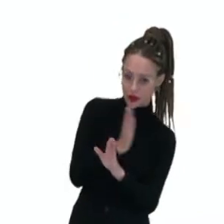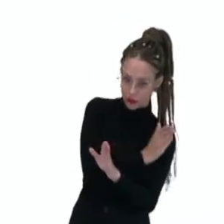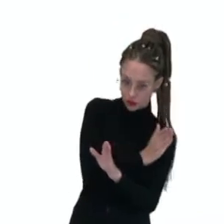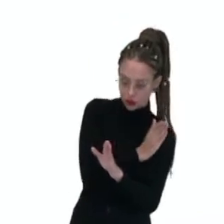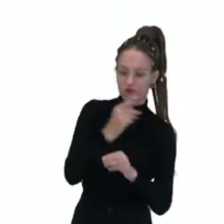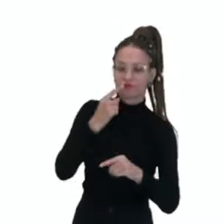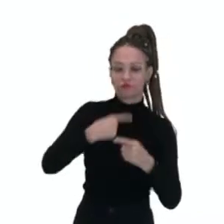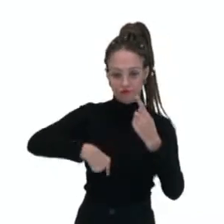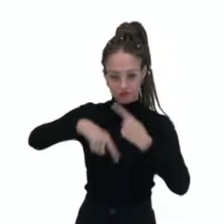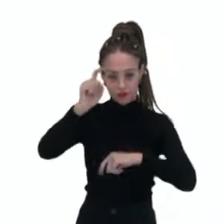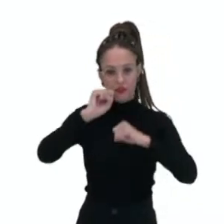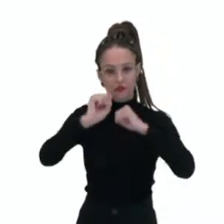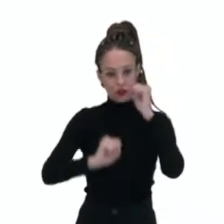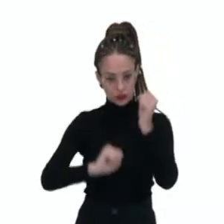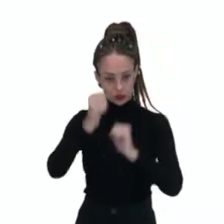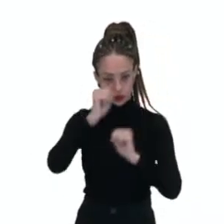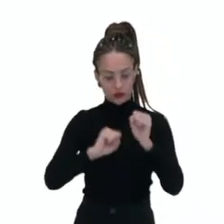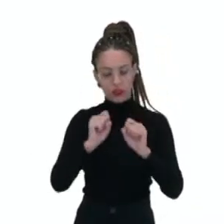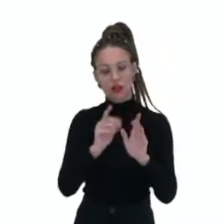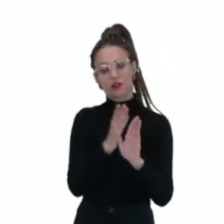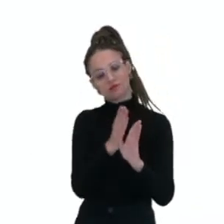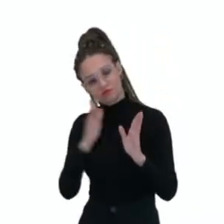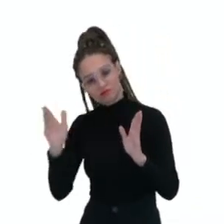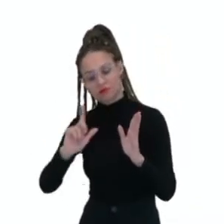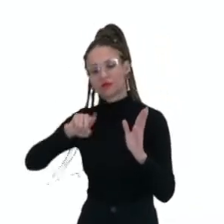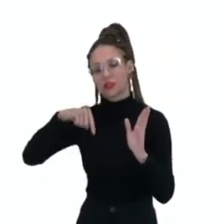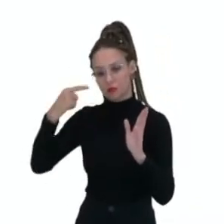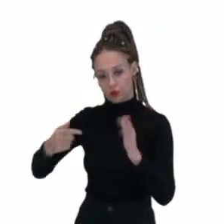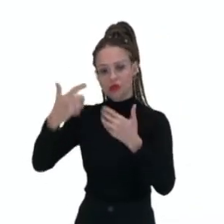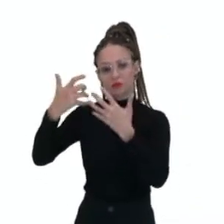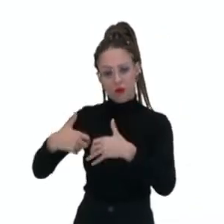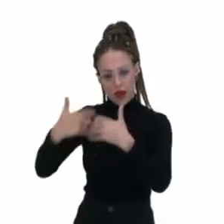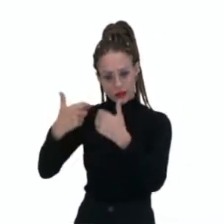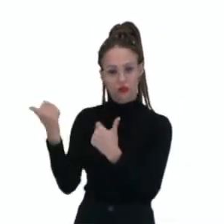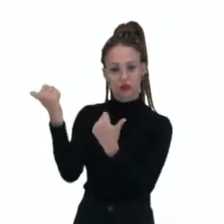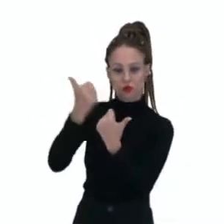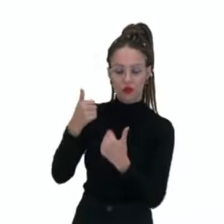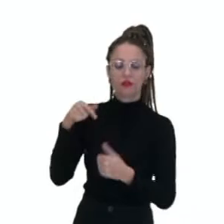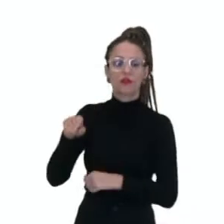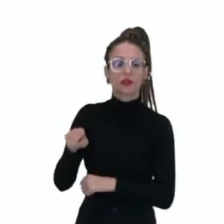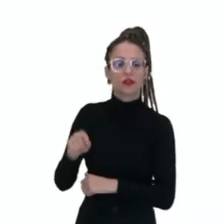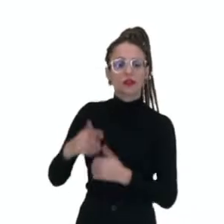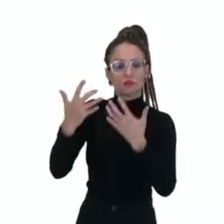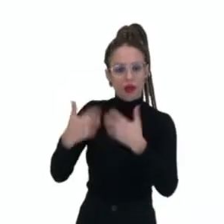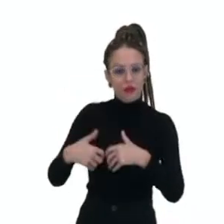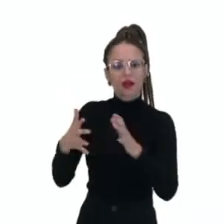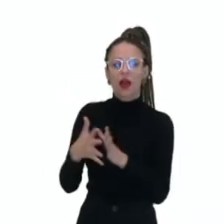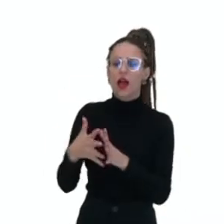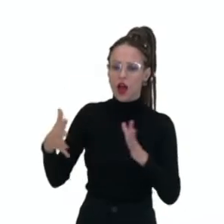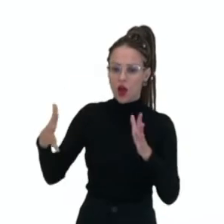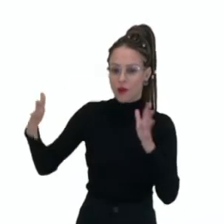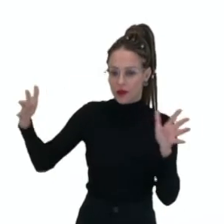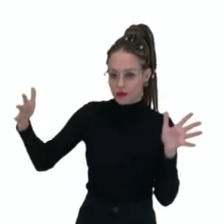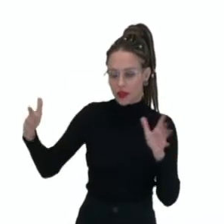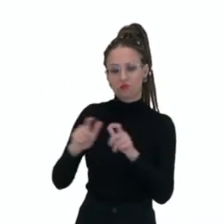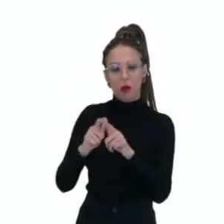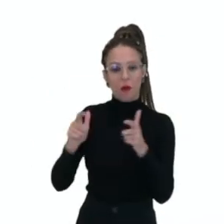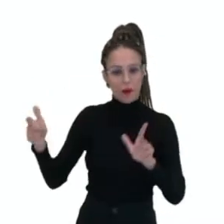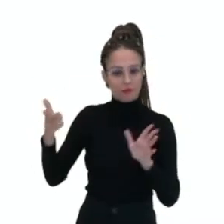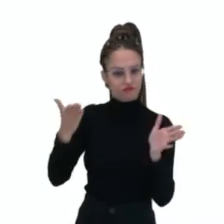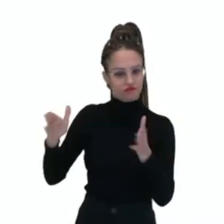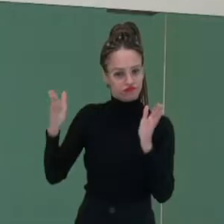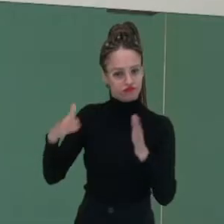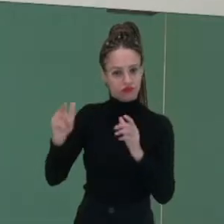Revolução Industrial e depois por máquinas após o período. Claro que as máquinas vão aumentar ou maximizar essa